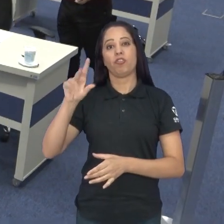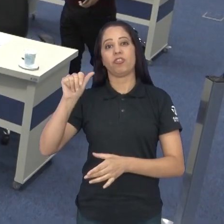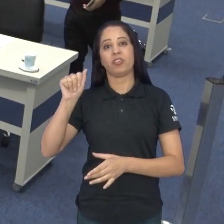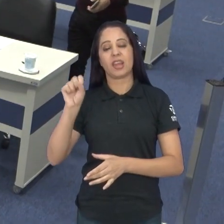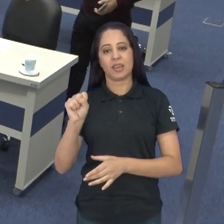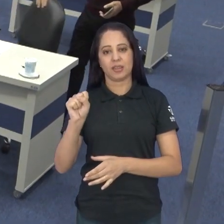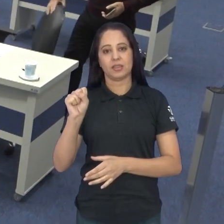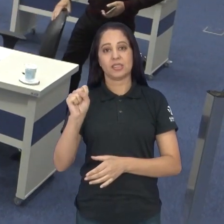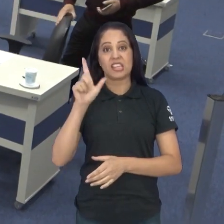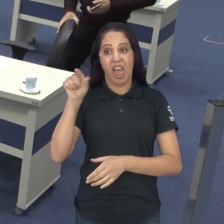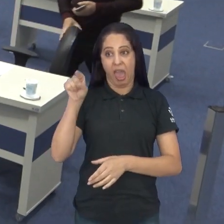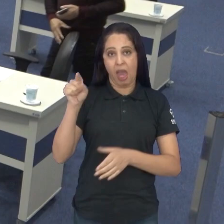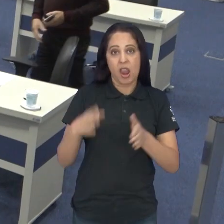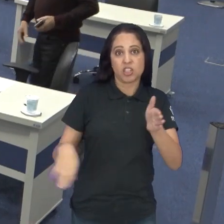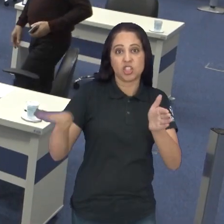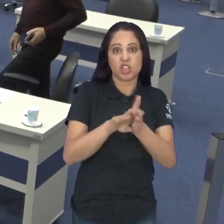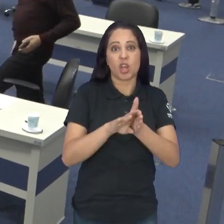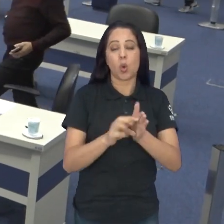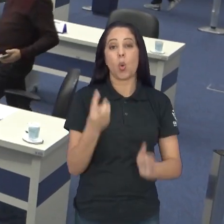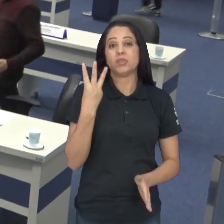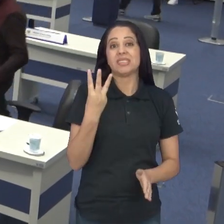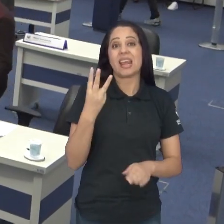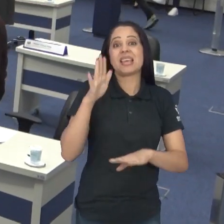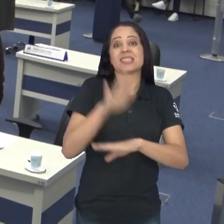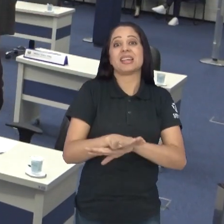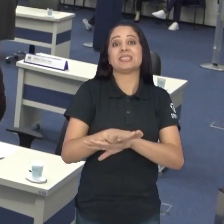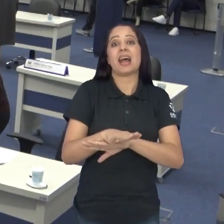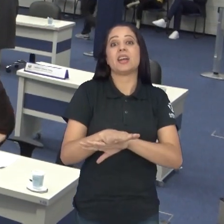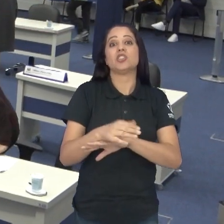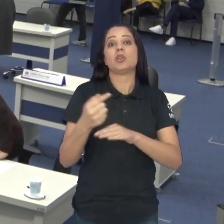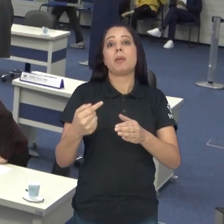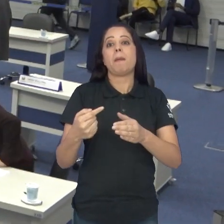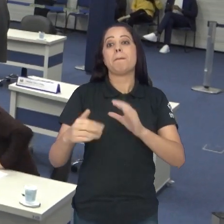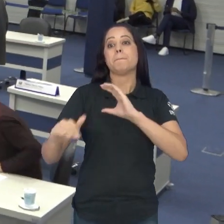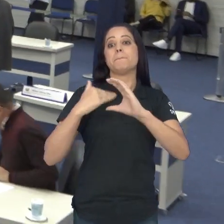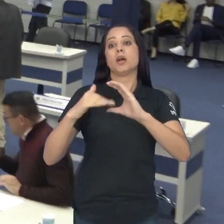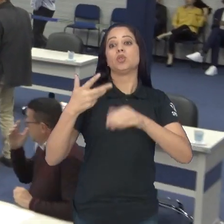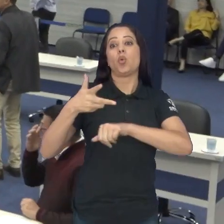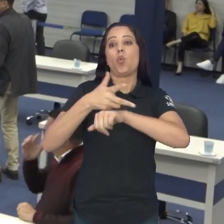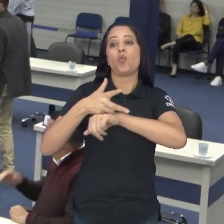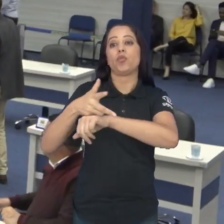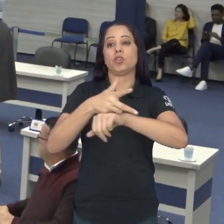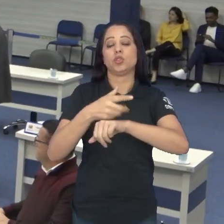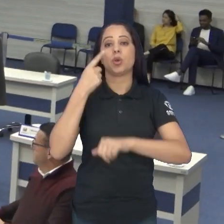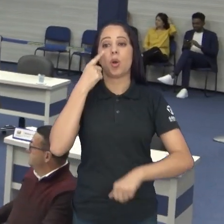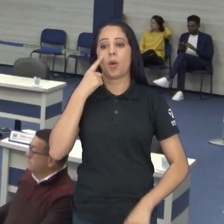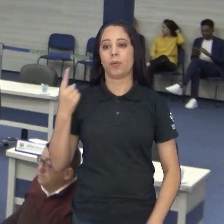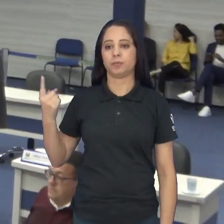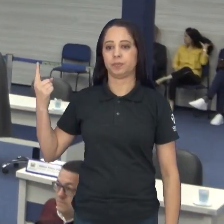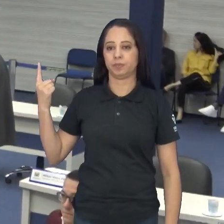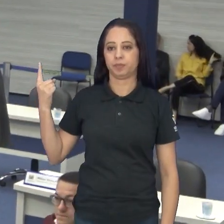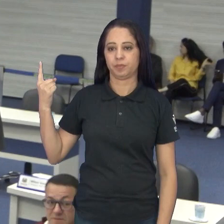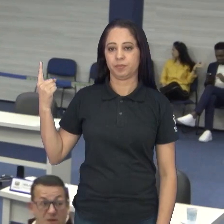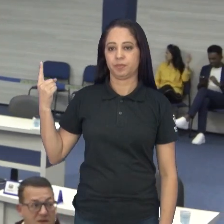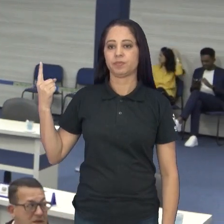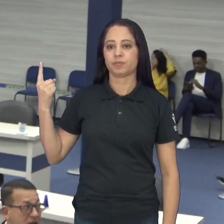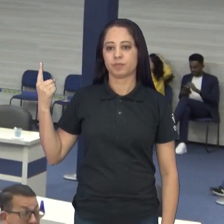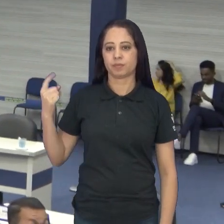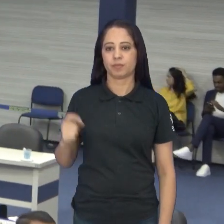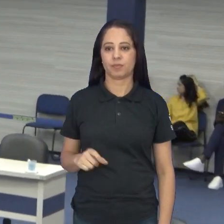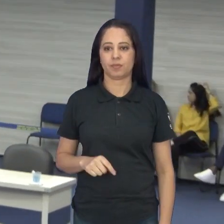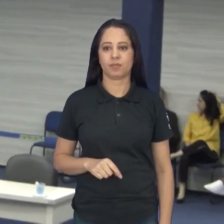Câmara às 15 horas para me trazer um vídeo que eu vou passar. Por favor, a nossa filmagem está aqui. Ela é lá